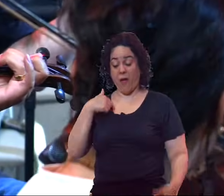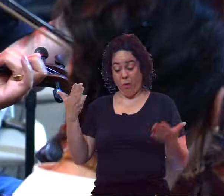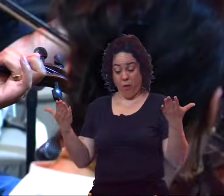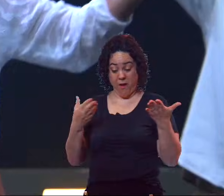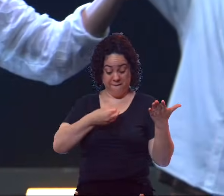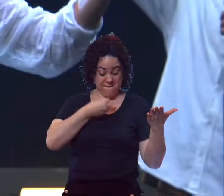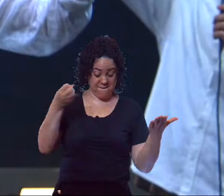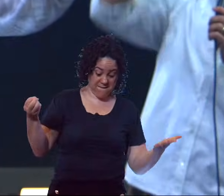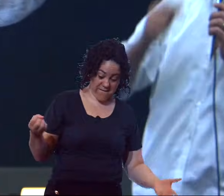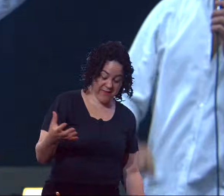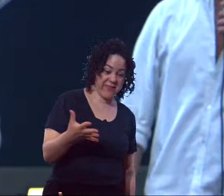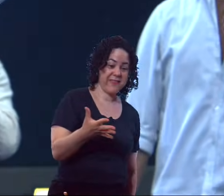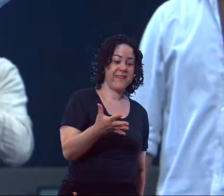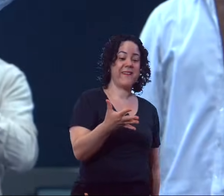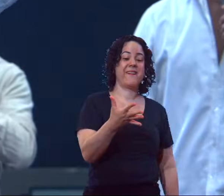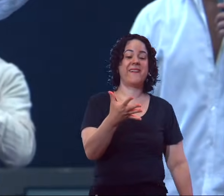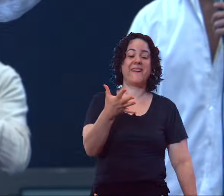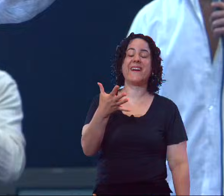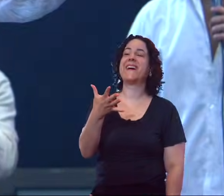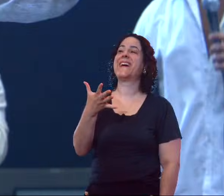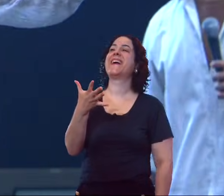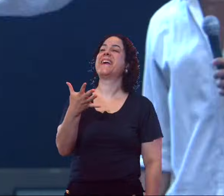Eu renasci